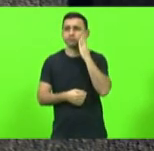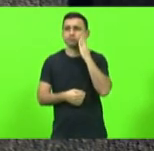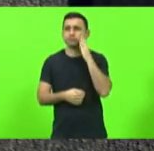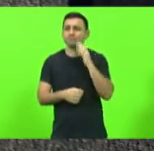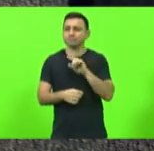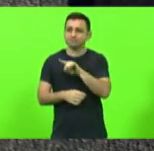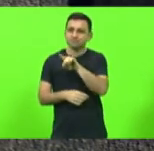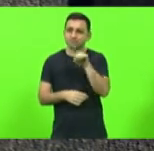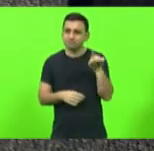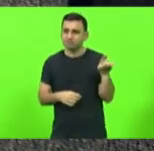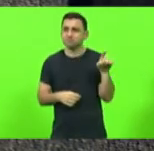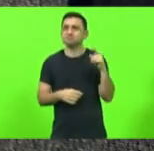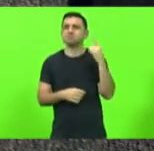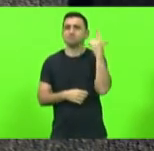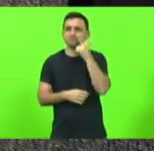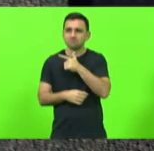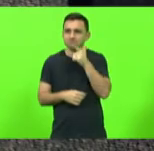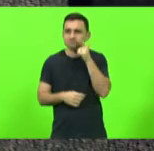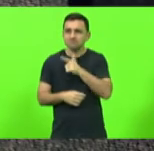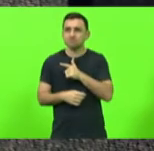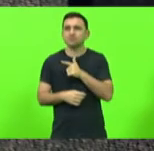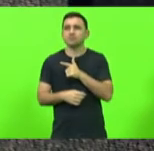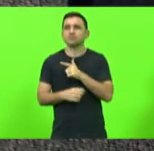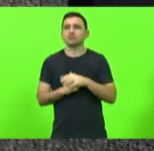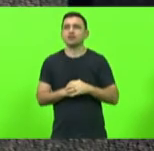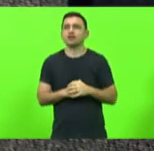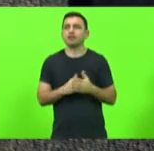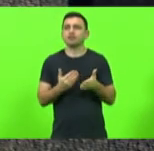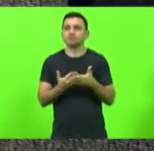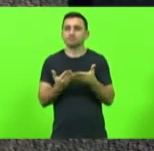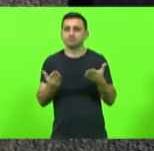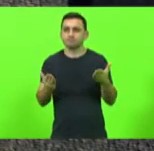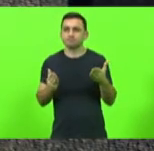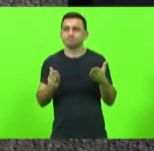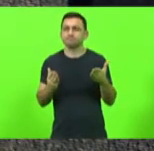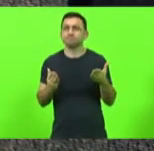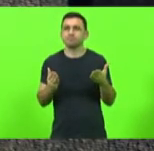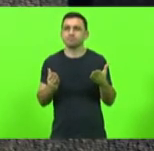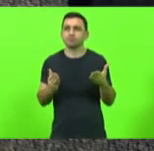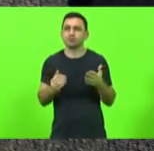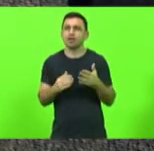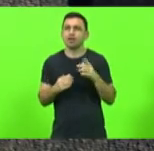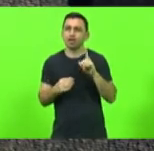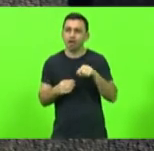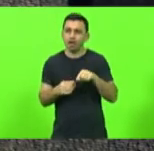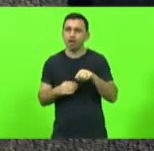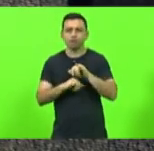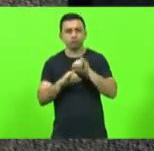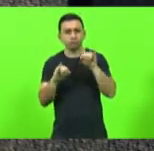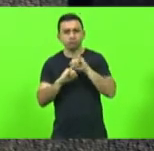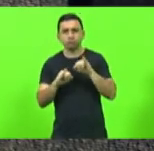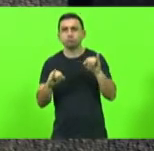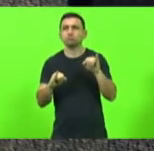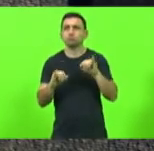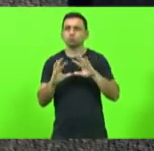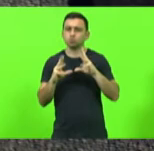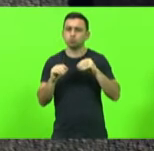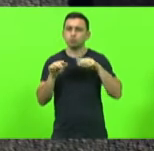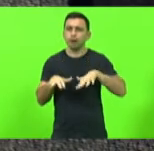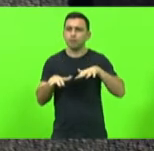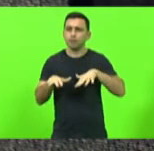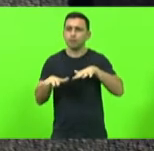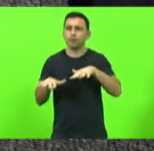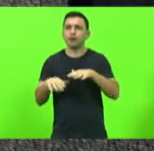vocês conseguiram e estão conseguindo colocar para a juventude, para a militância que está aí,